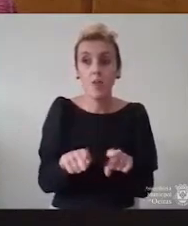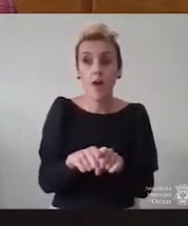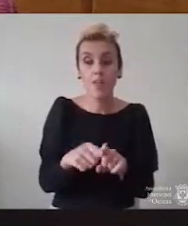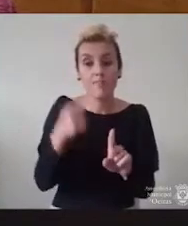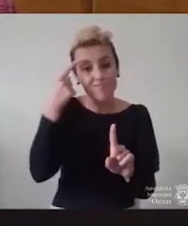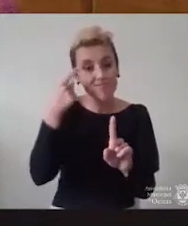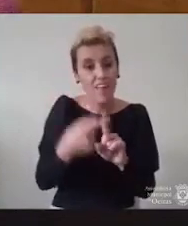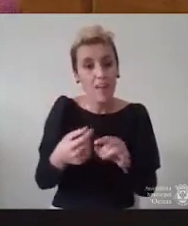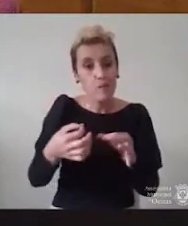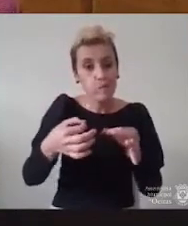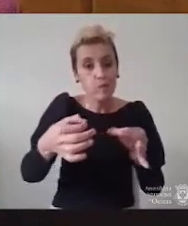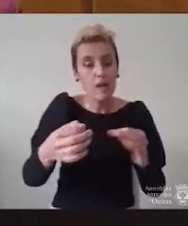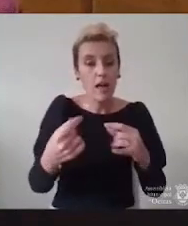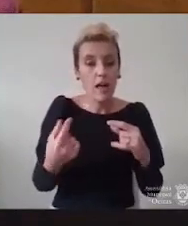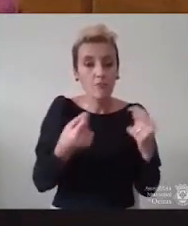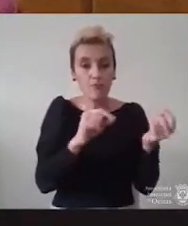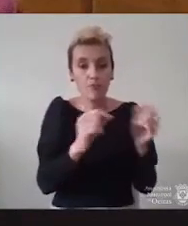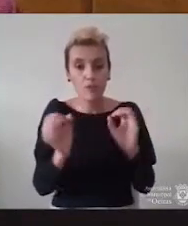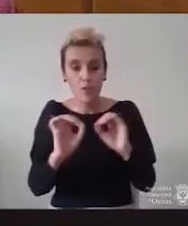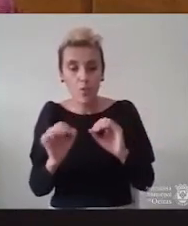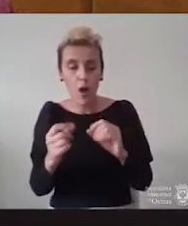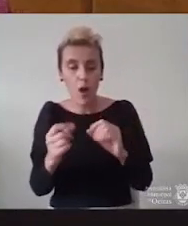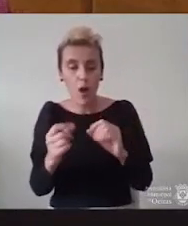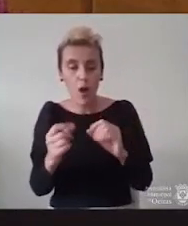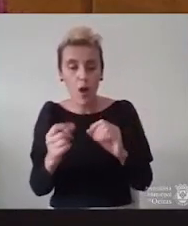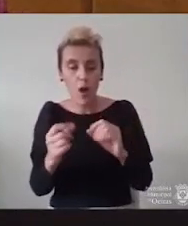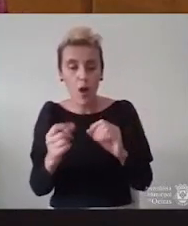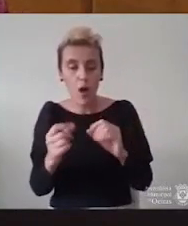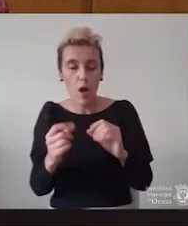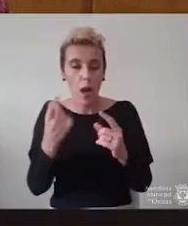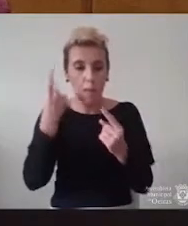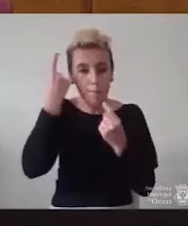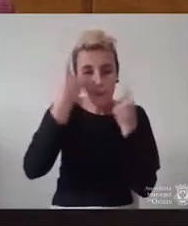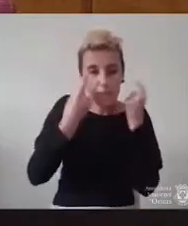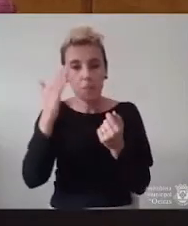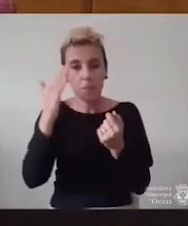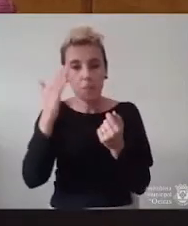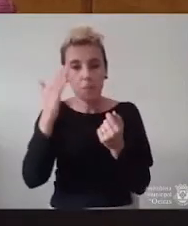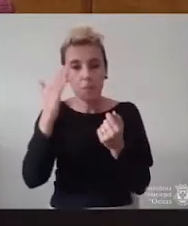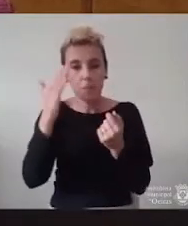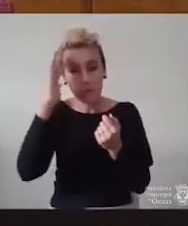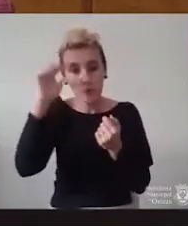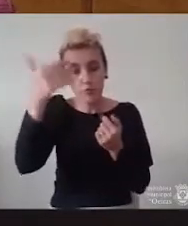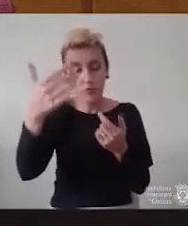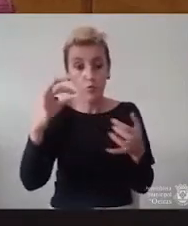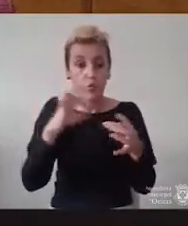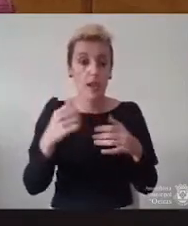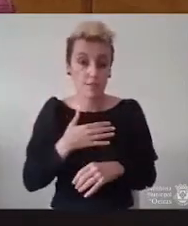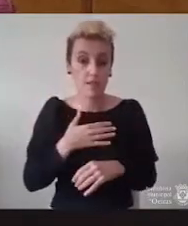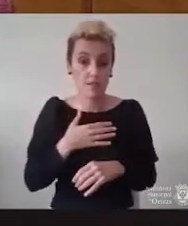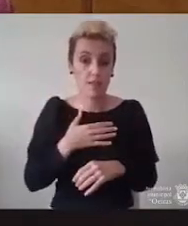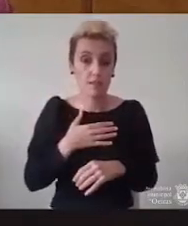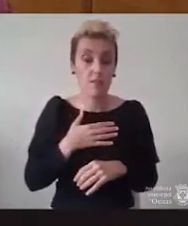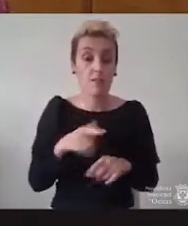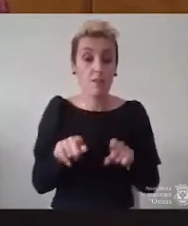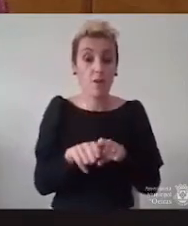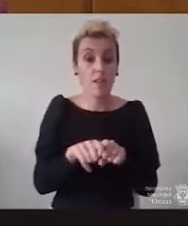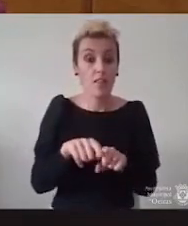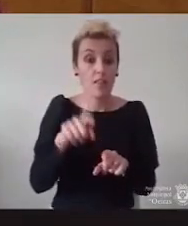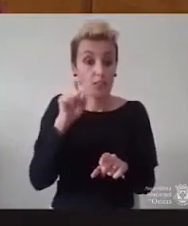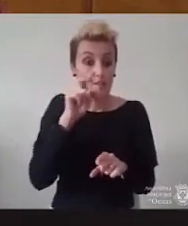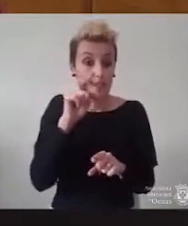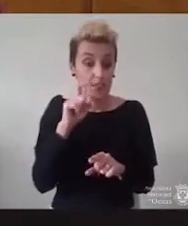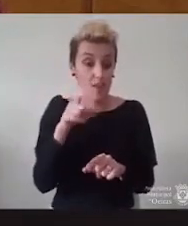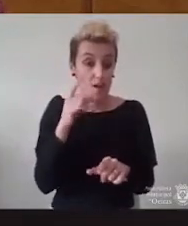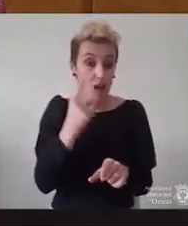pensar sobre aquilo que é o futuro da município, tal como defendeu agora o deputado João Viegas. Pois